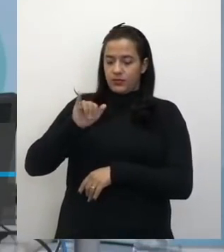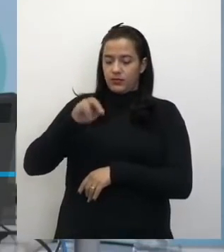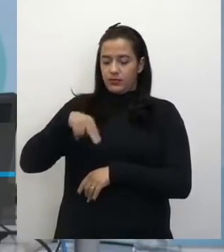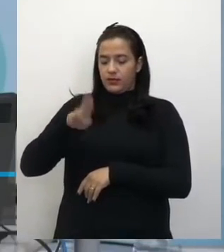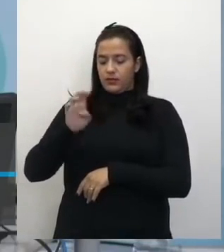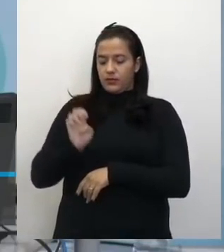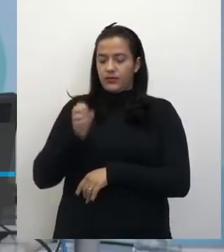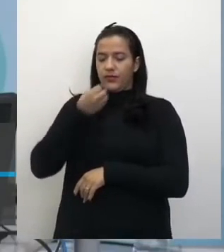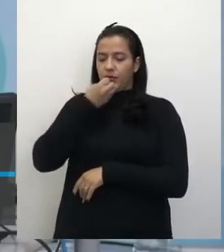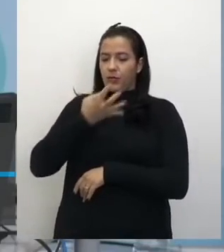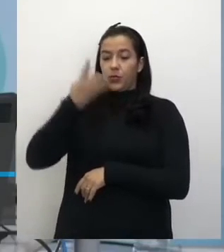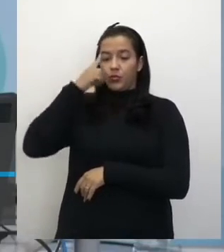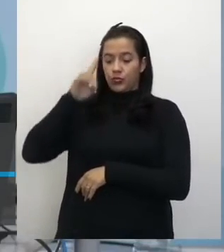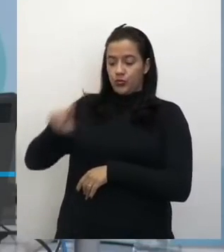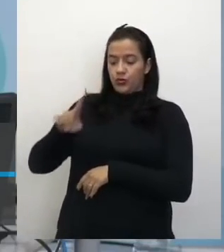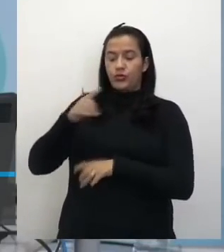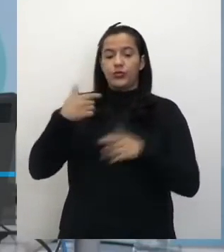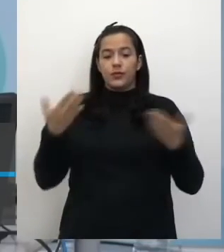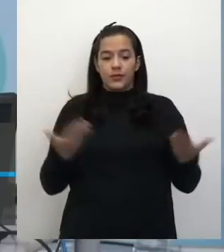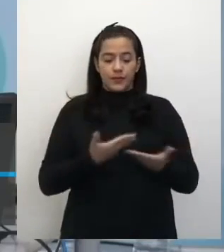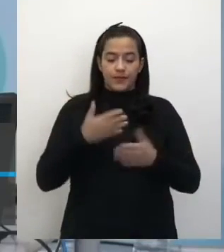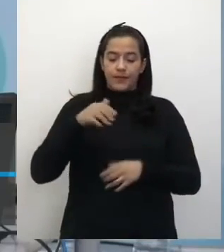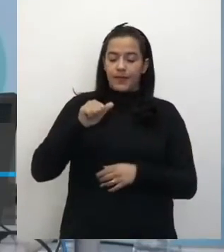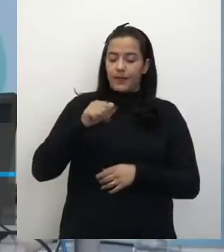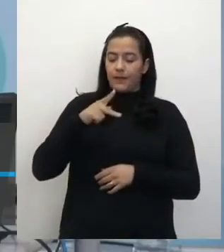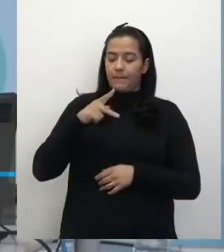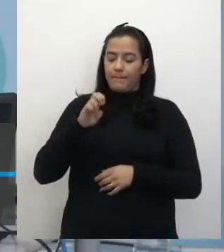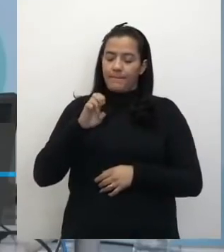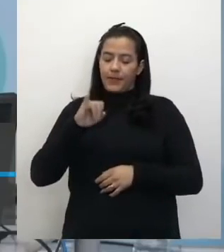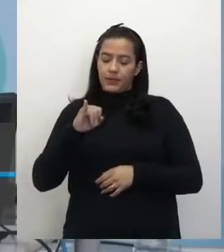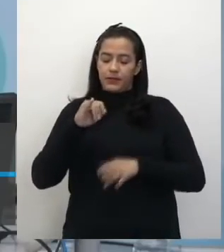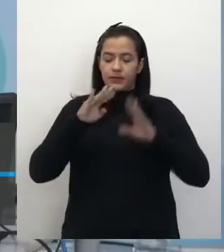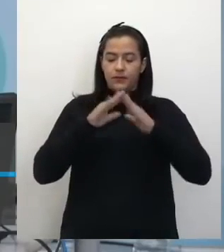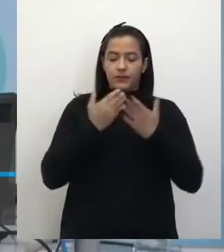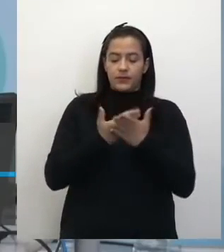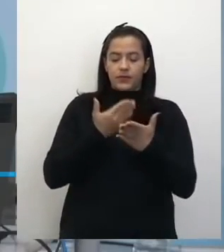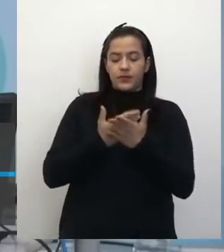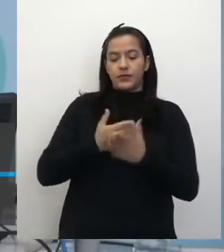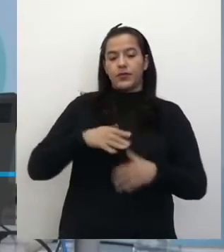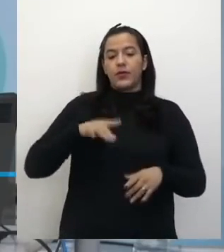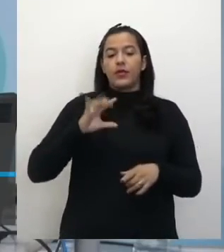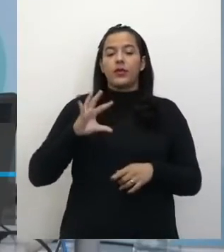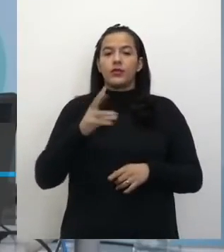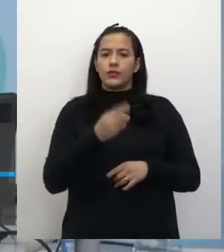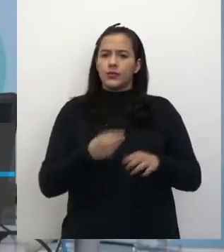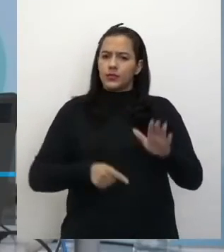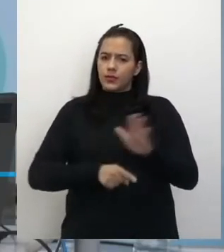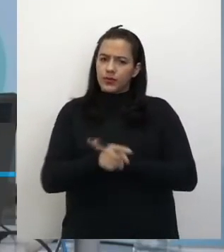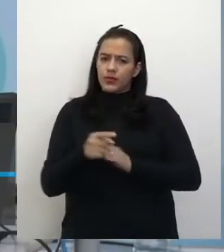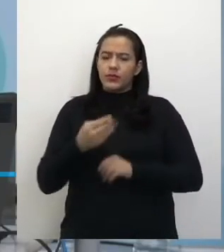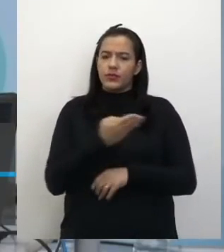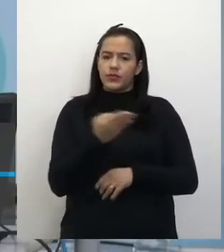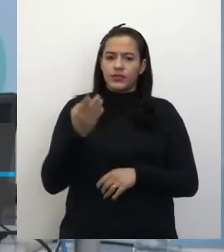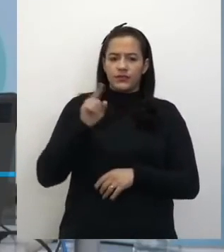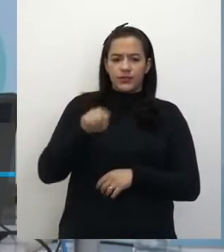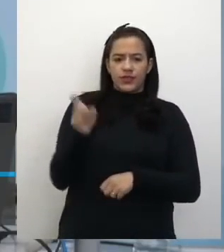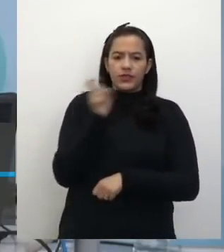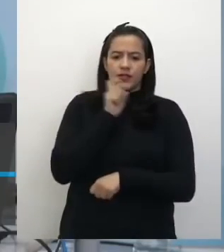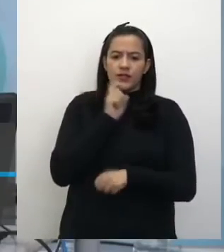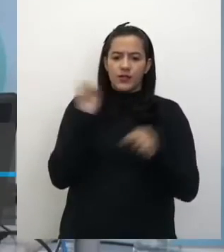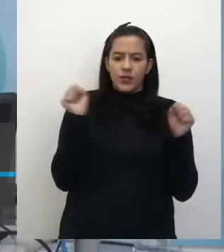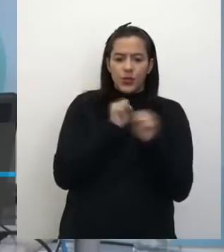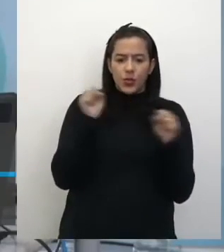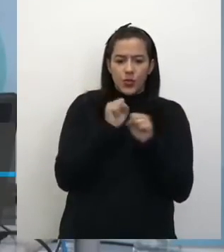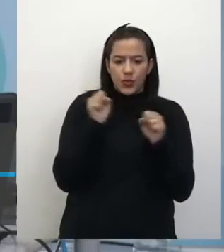dia, né, aluno 6º ano A e B da PEI Donato Meridiano aqui, ó, perguntando se o professor Jonas está com frio. Como eu tô